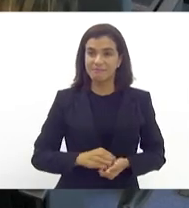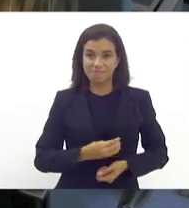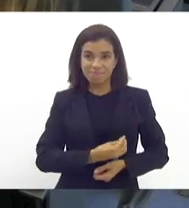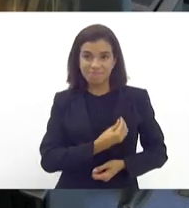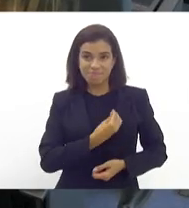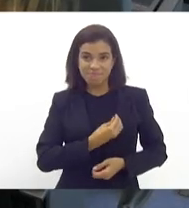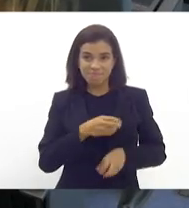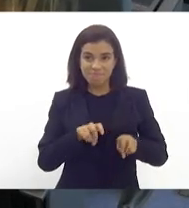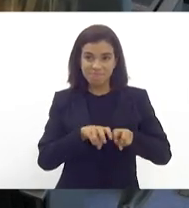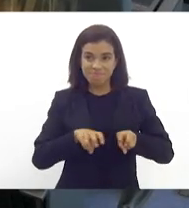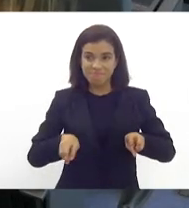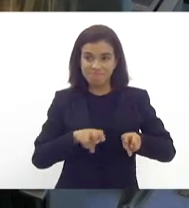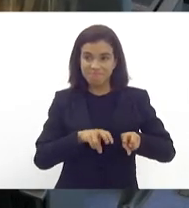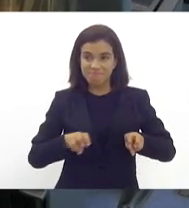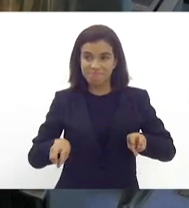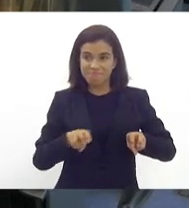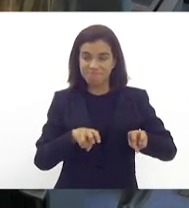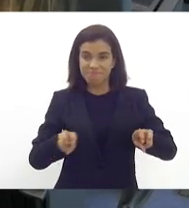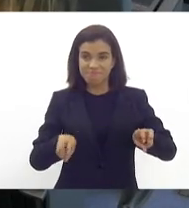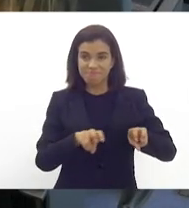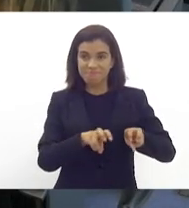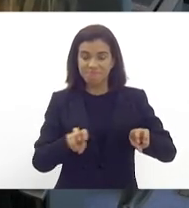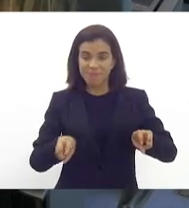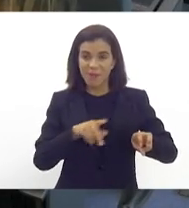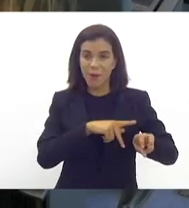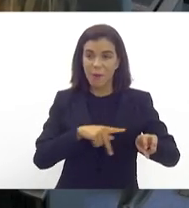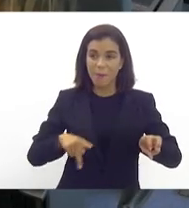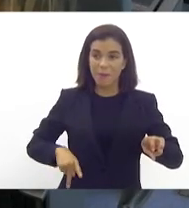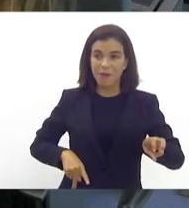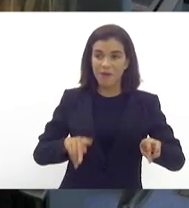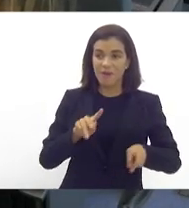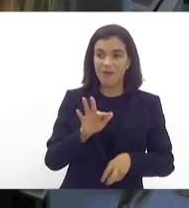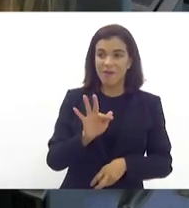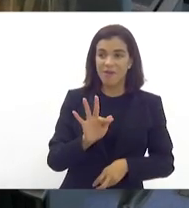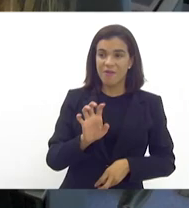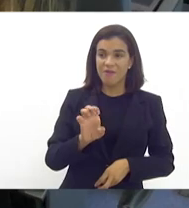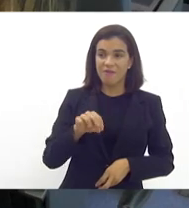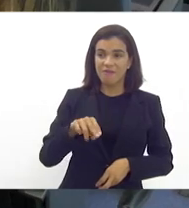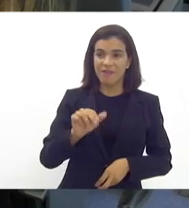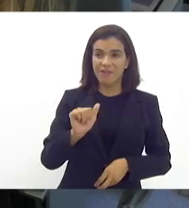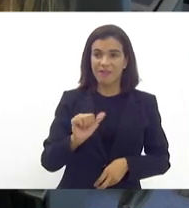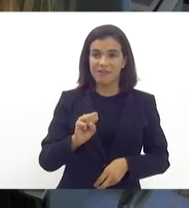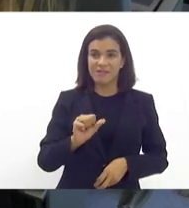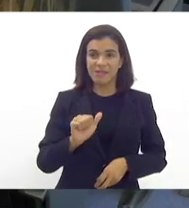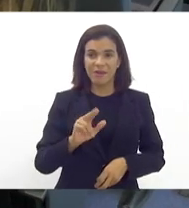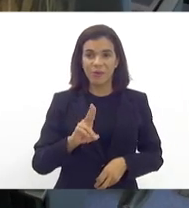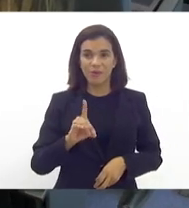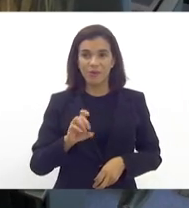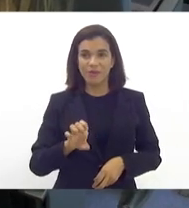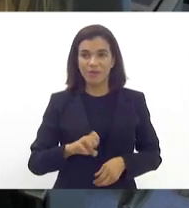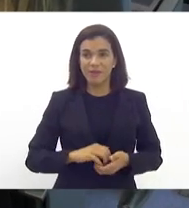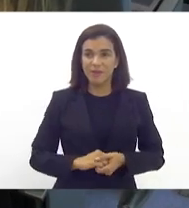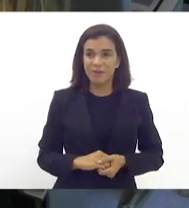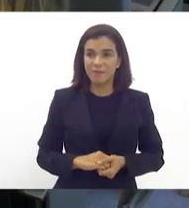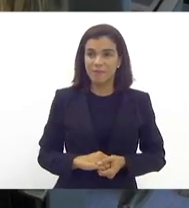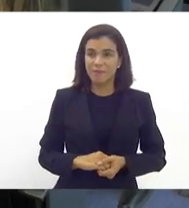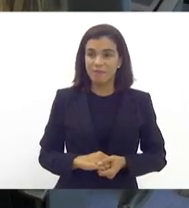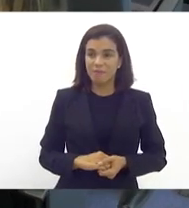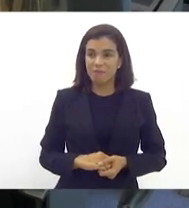está eh que é o presidente da fena Saúde também não